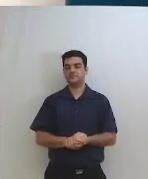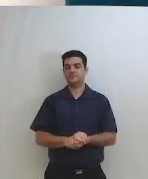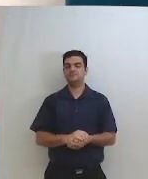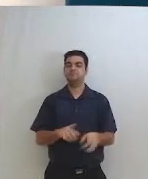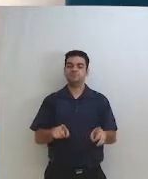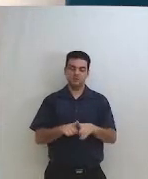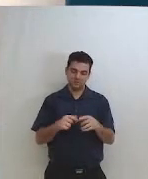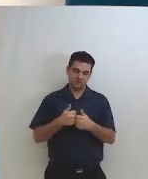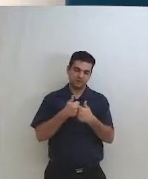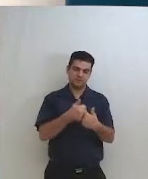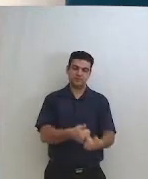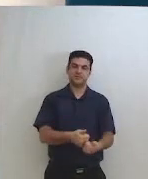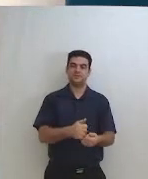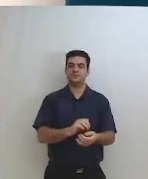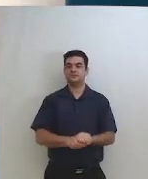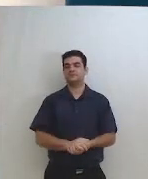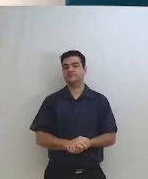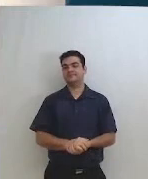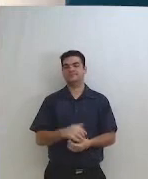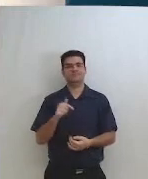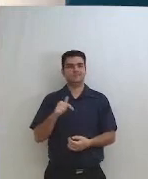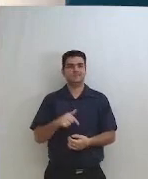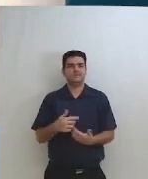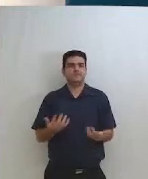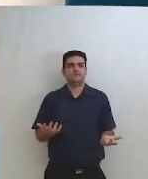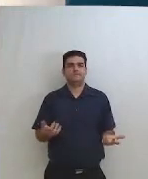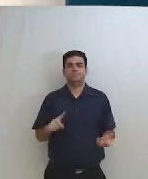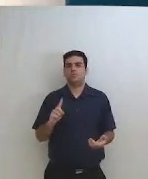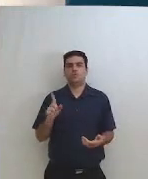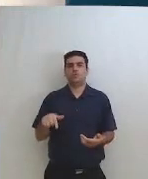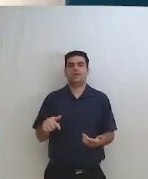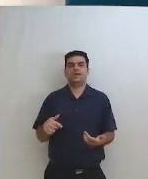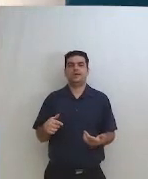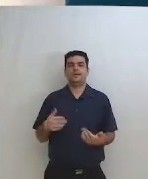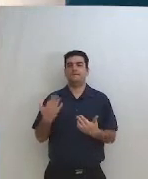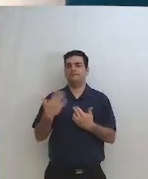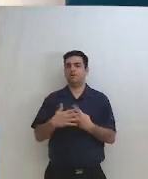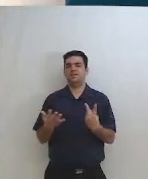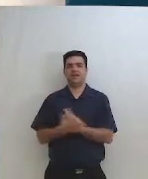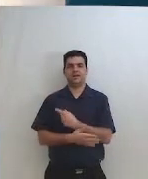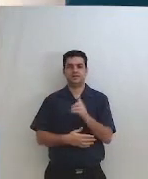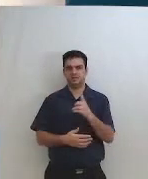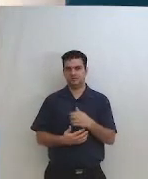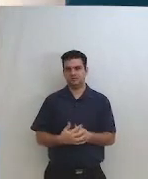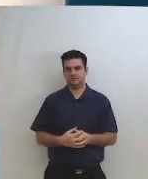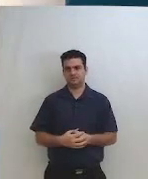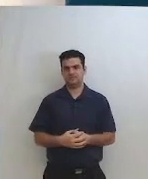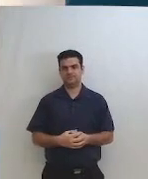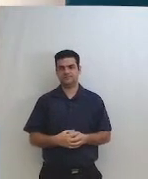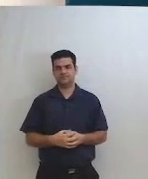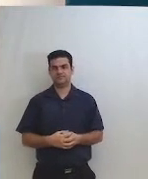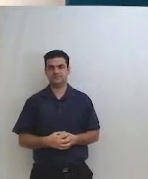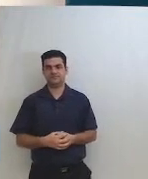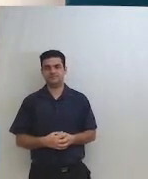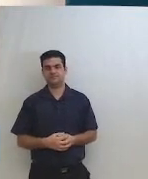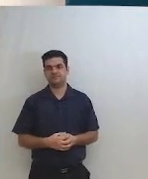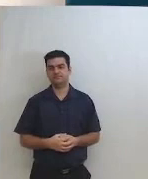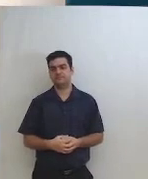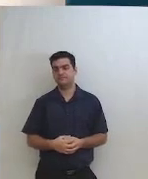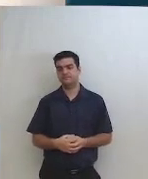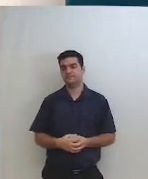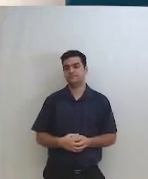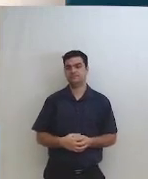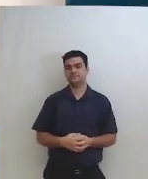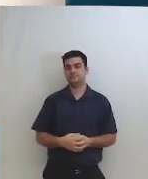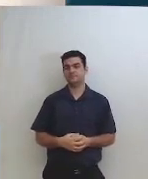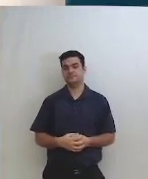Aqui não se trata de prova ilícita, nos termos dos precedentes já consolidados nessa corte. Eu acompanho o